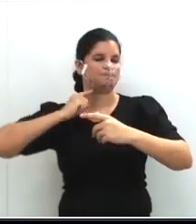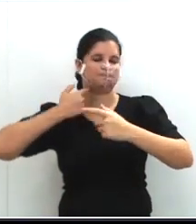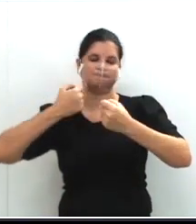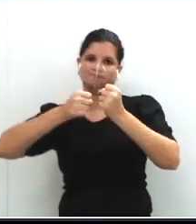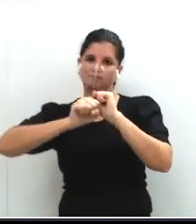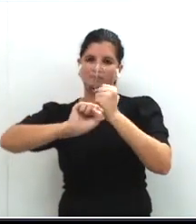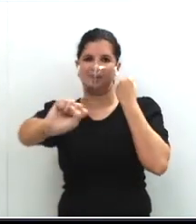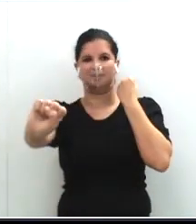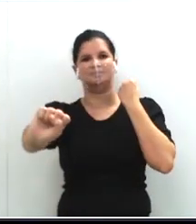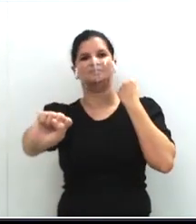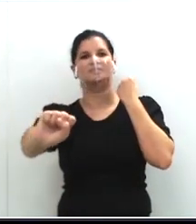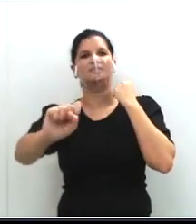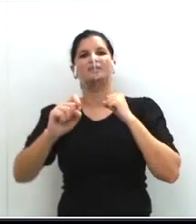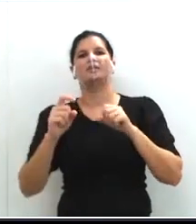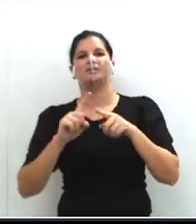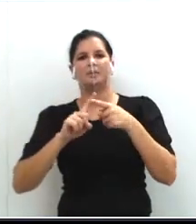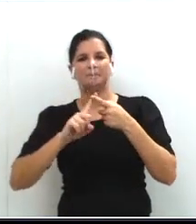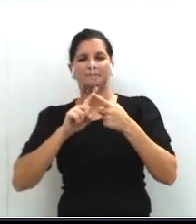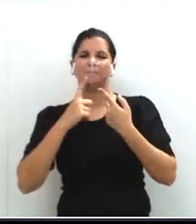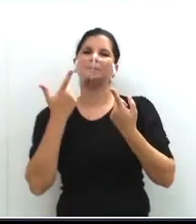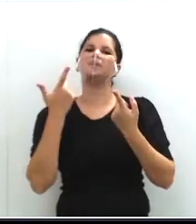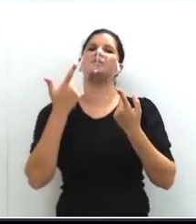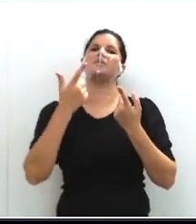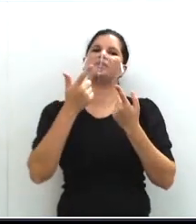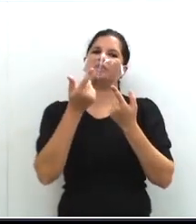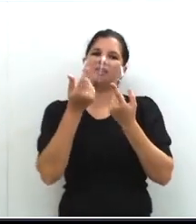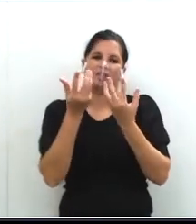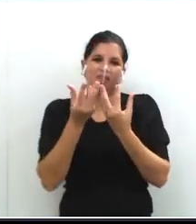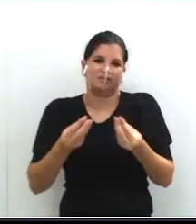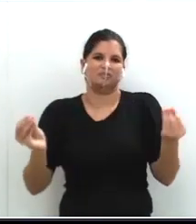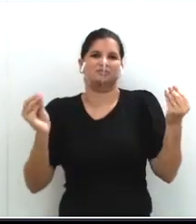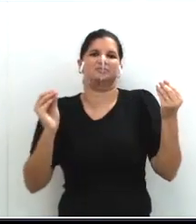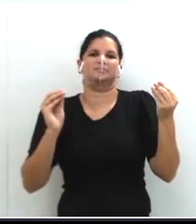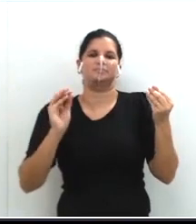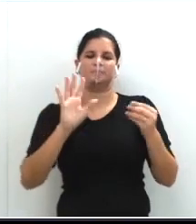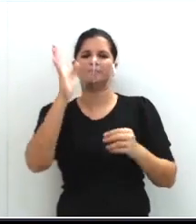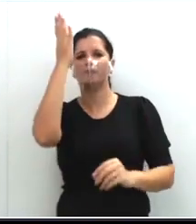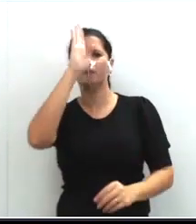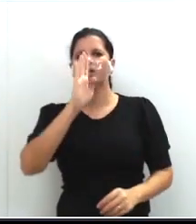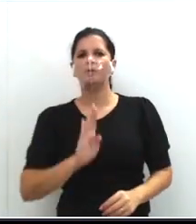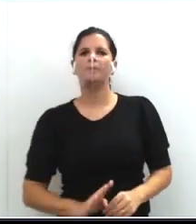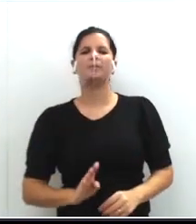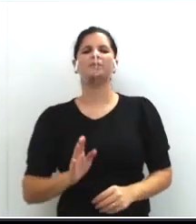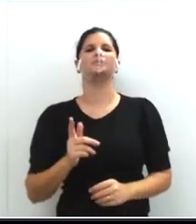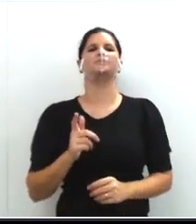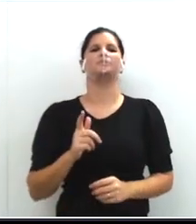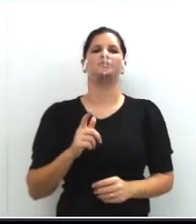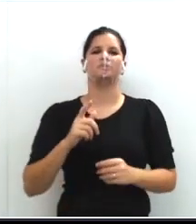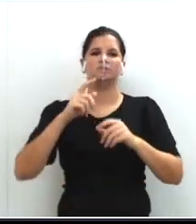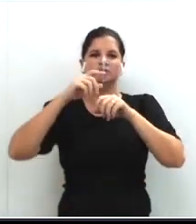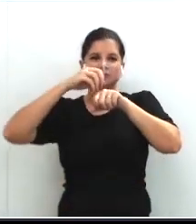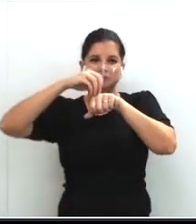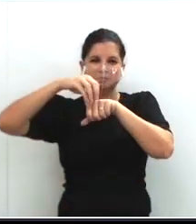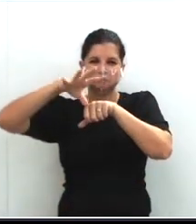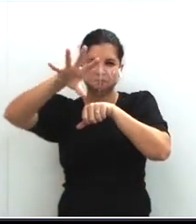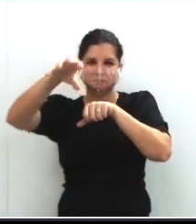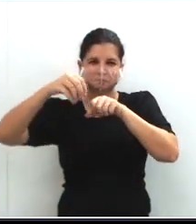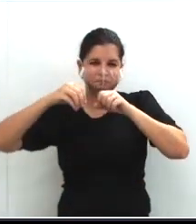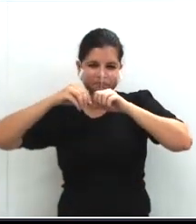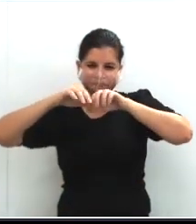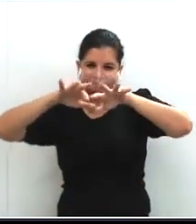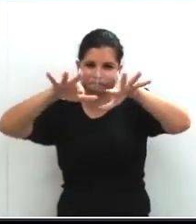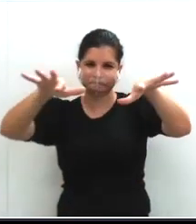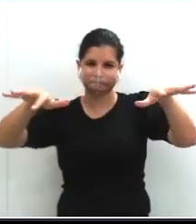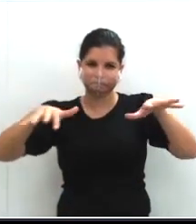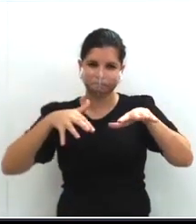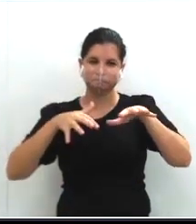de poluentes, além de ser um combustível fóssil. Vê só, o Brasil ele lança